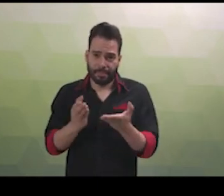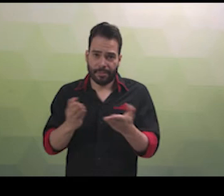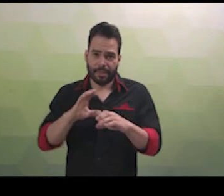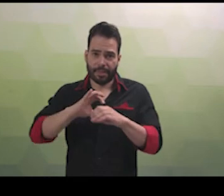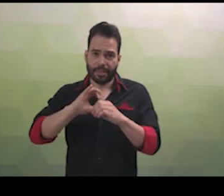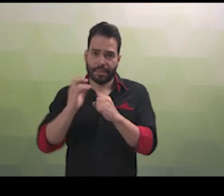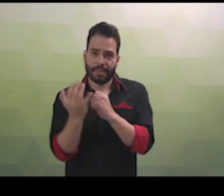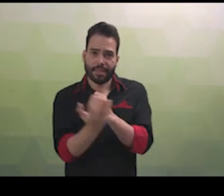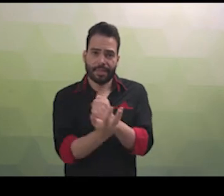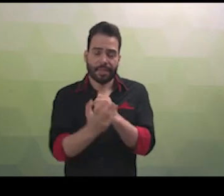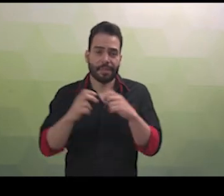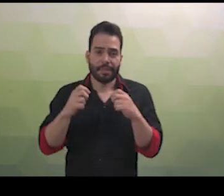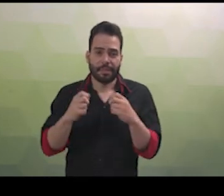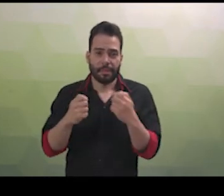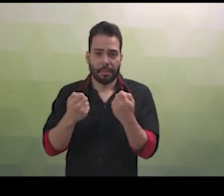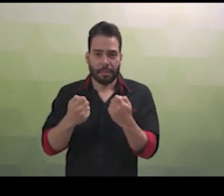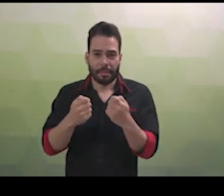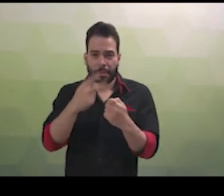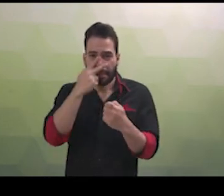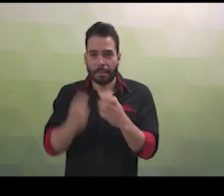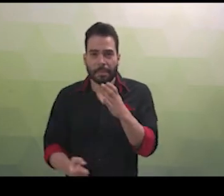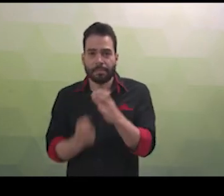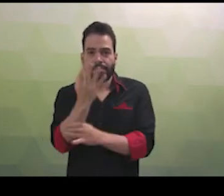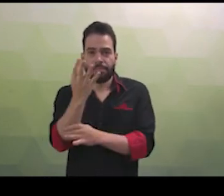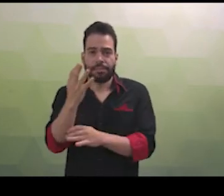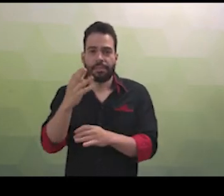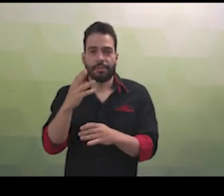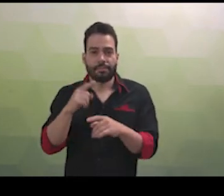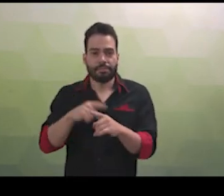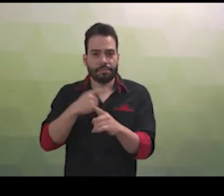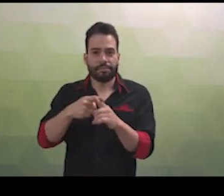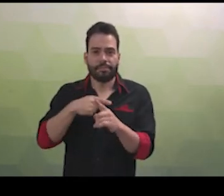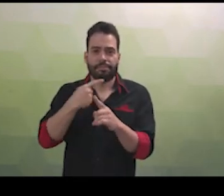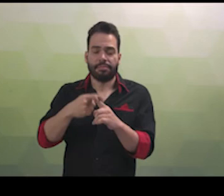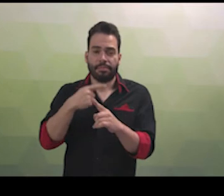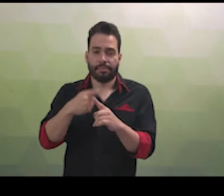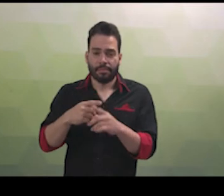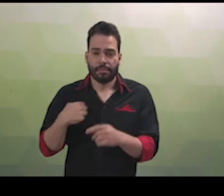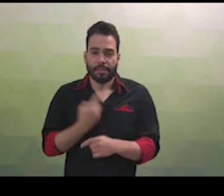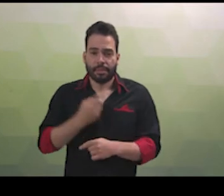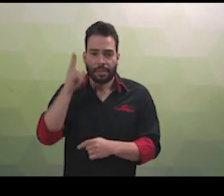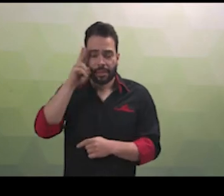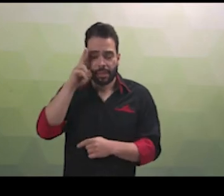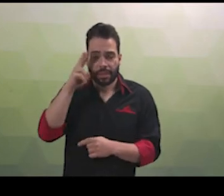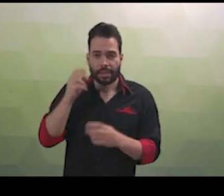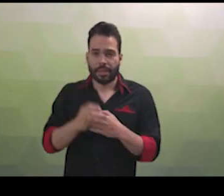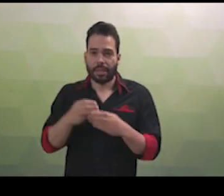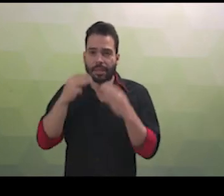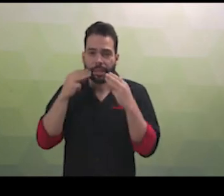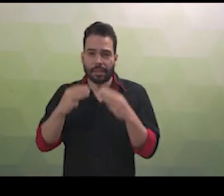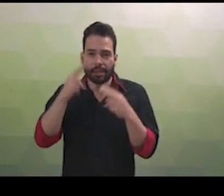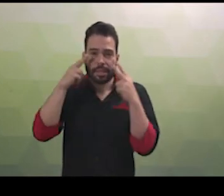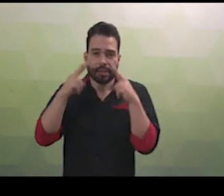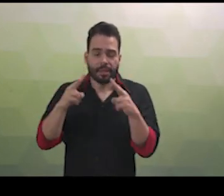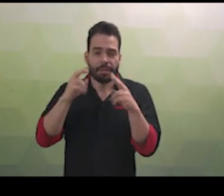tempos de pandemia, elas parecem aflorar ainda mais. Cabe aqui lembrarmos também da missão, visão e valores da